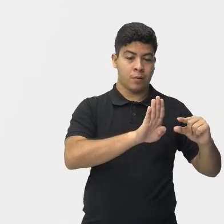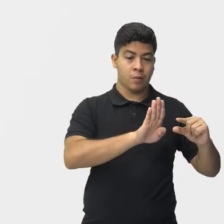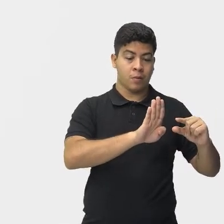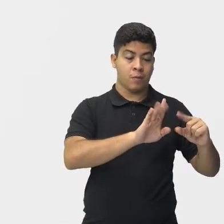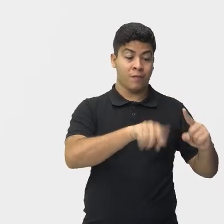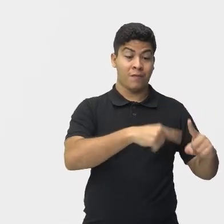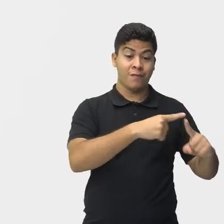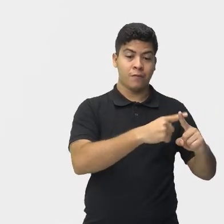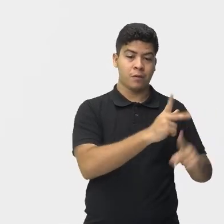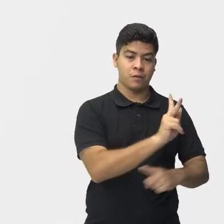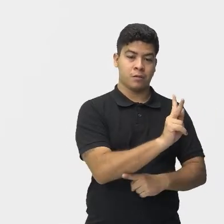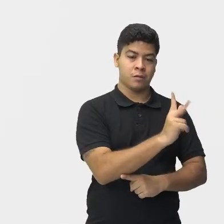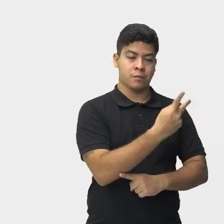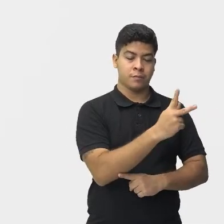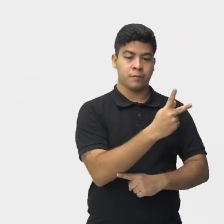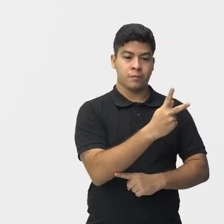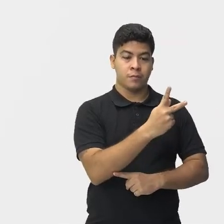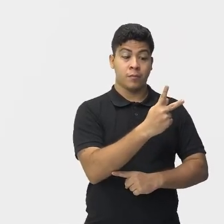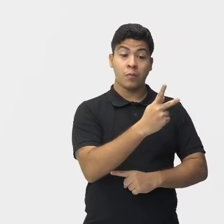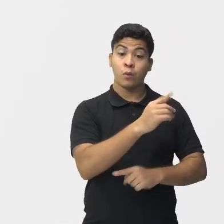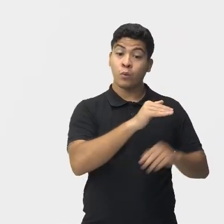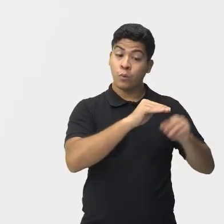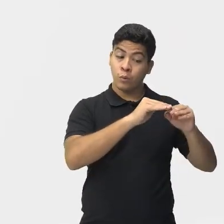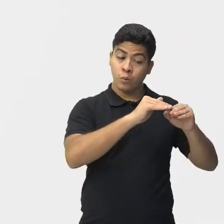nos permite calcular a aceleração.